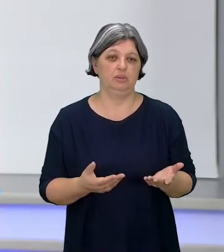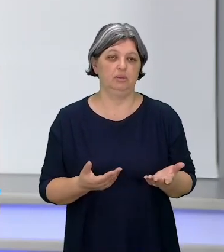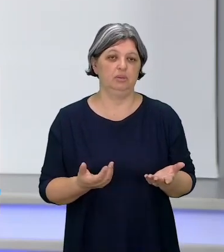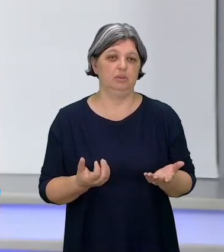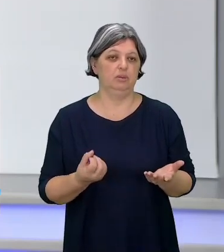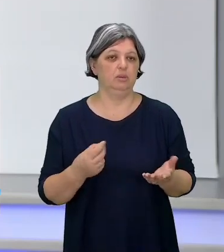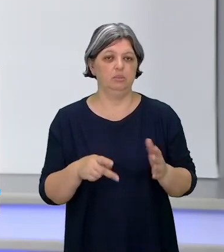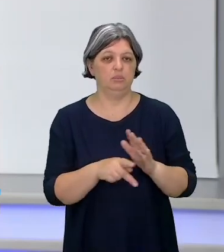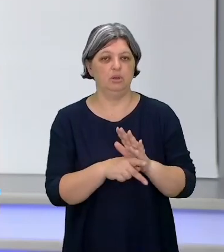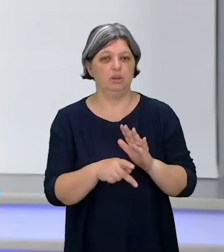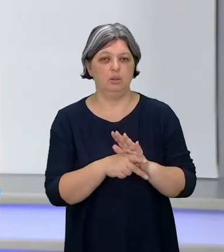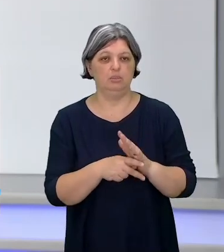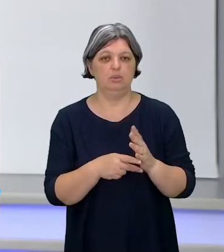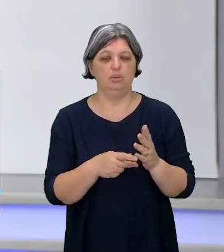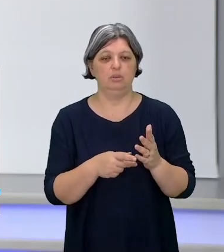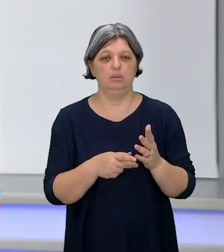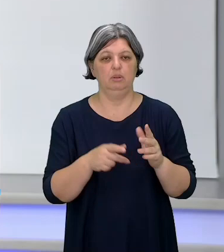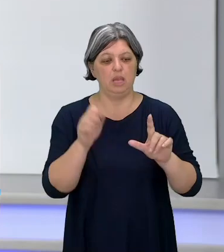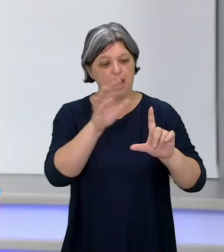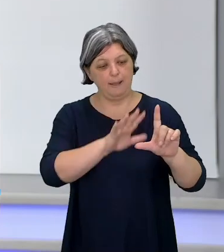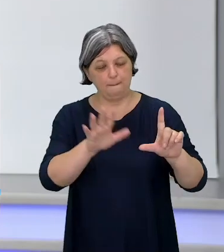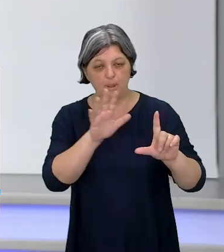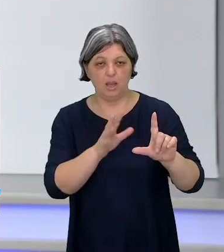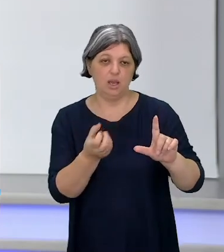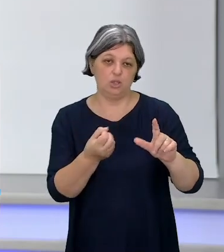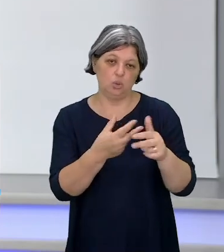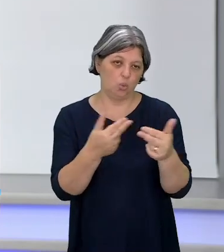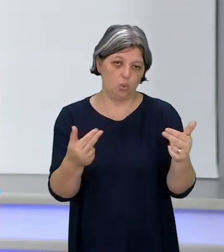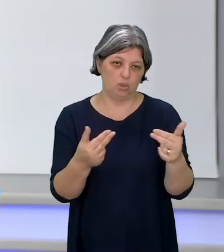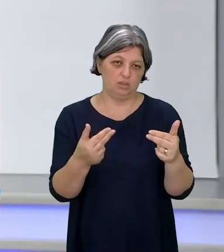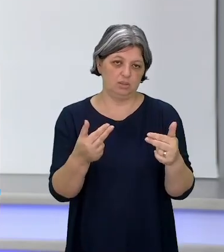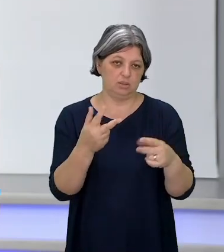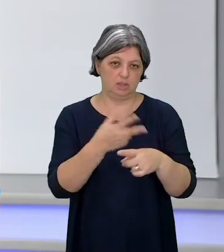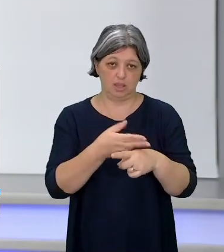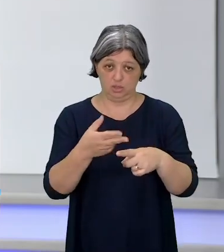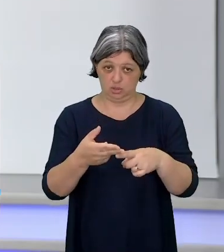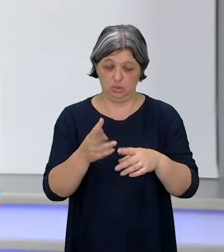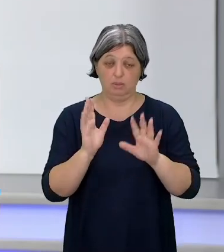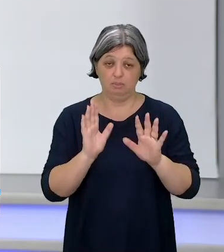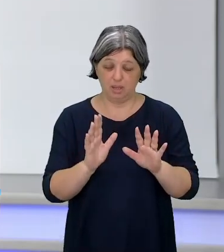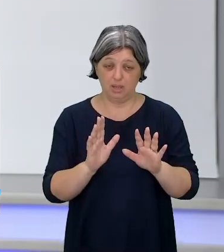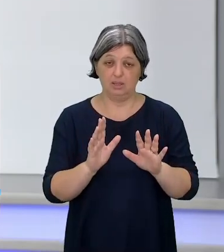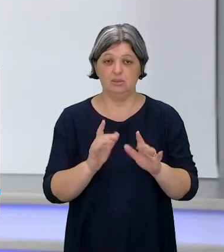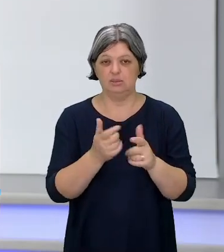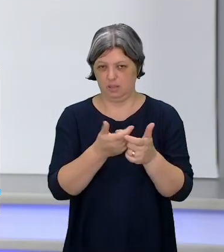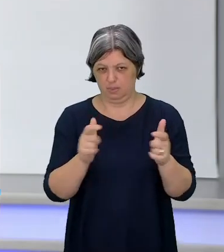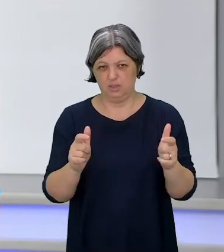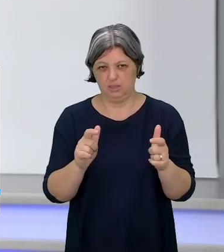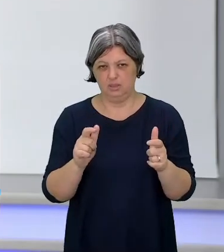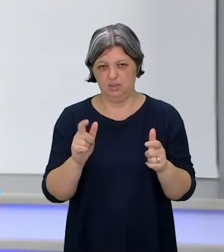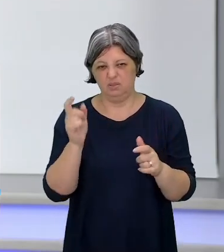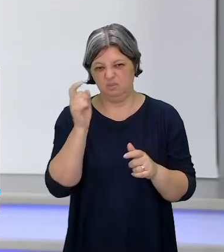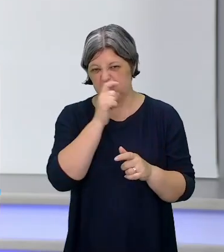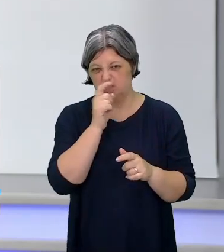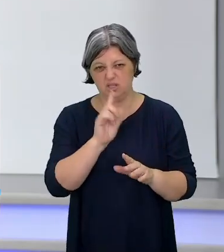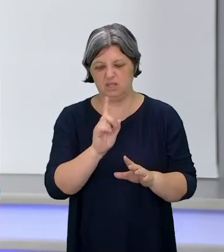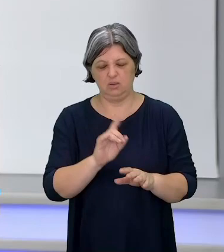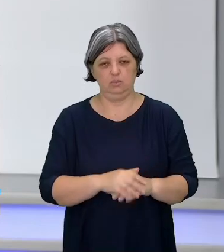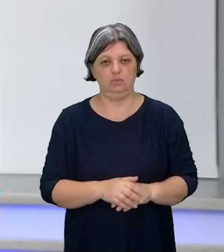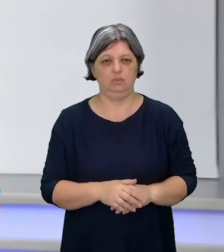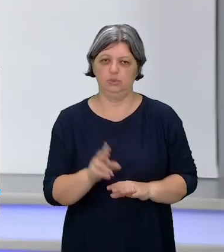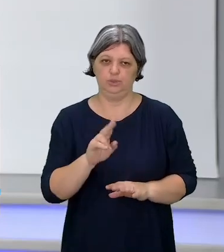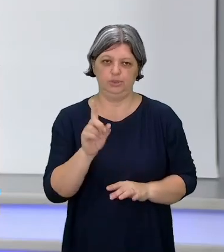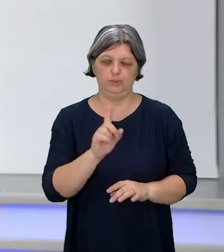utilizar imagens ou coisas que foram editadas. Mas boa parte das mentiras, e eu não vou nem usar a palavra mentira,